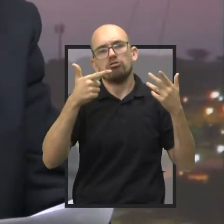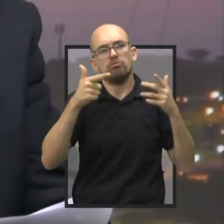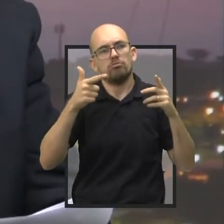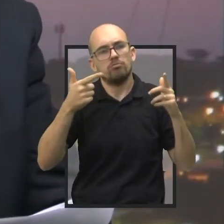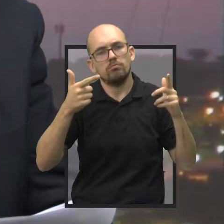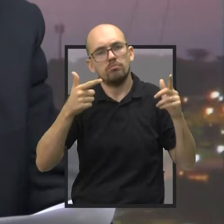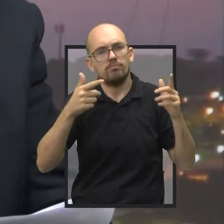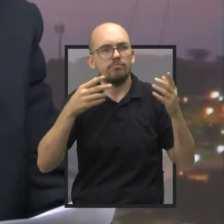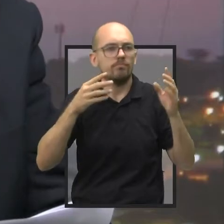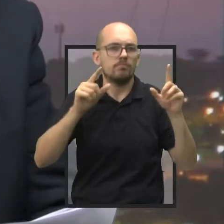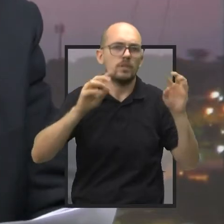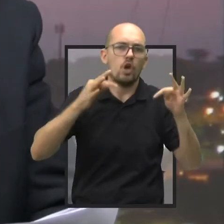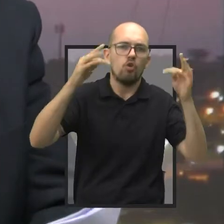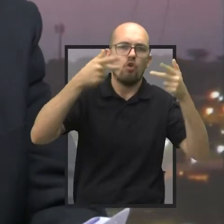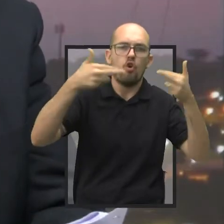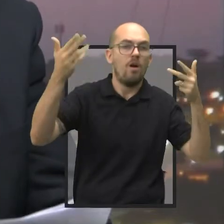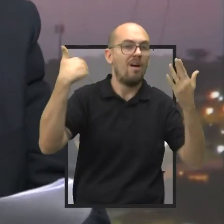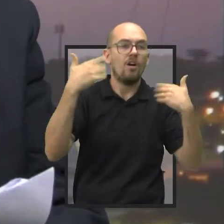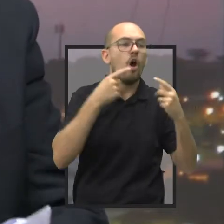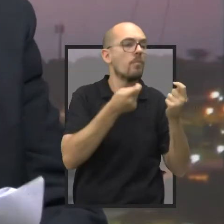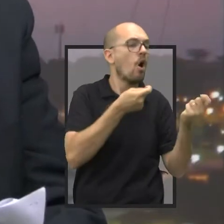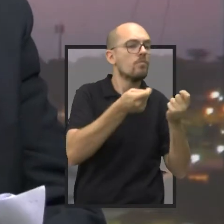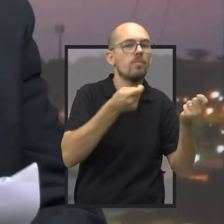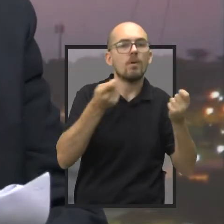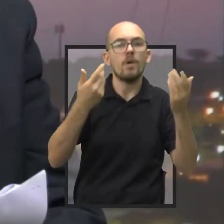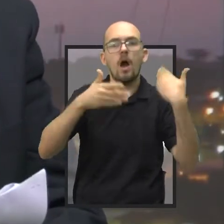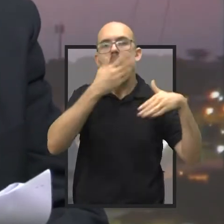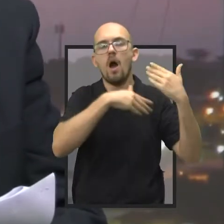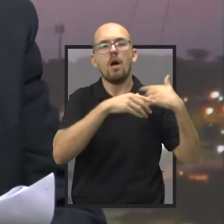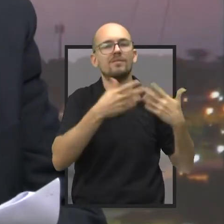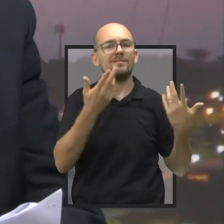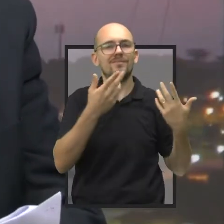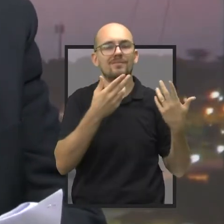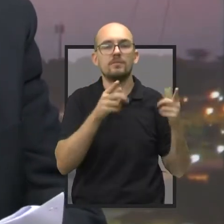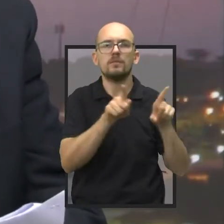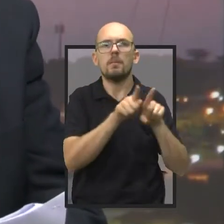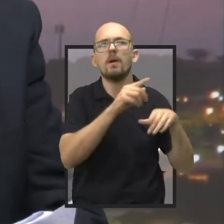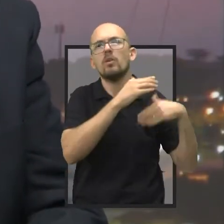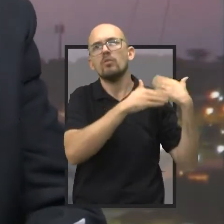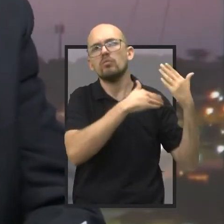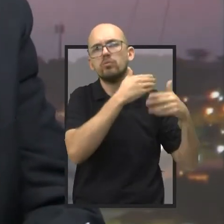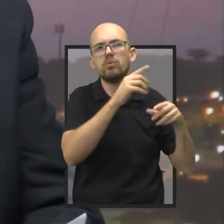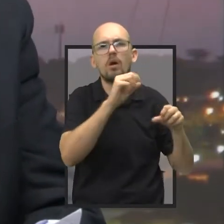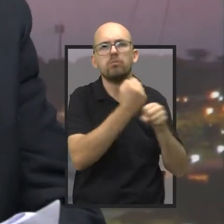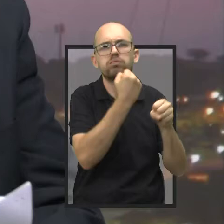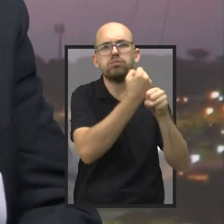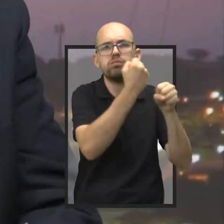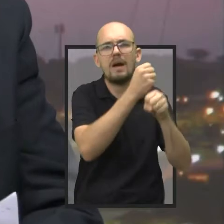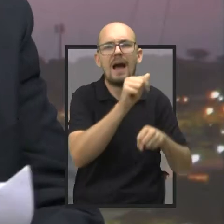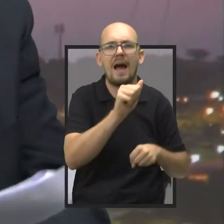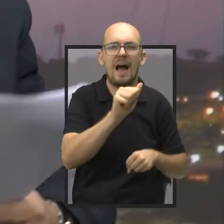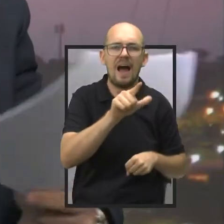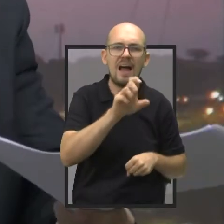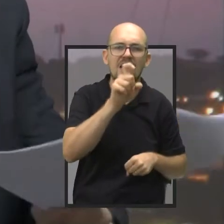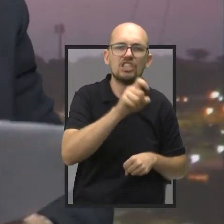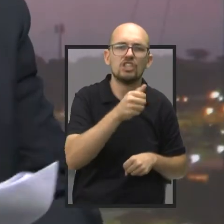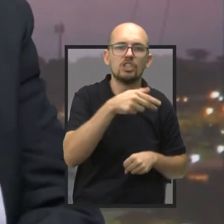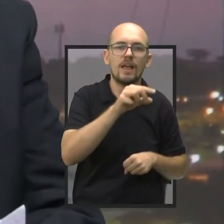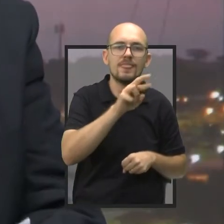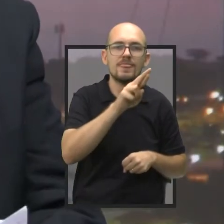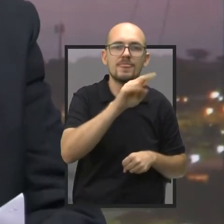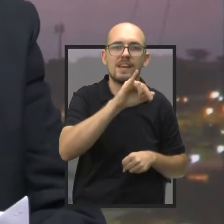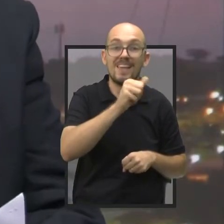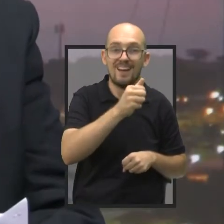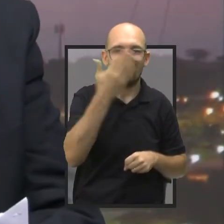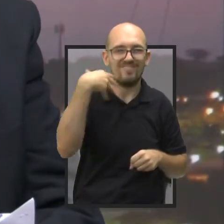Europa, norte da África e até a Ásia, né? Temos até a construção lá de Alexandria pelo imperador, o Alexandre o